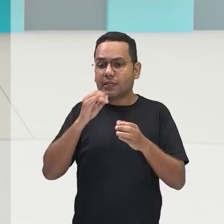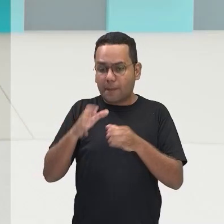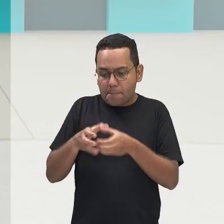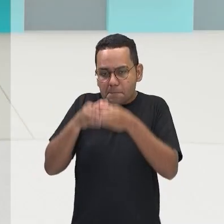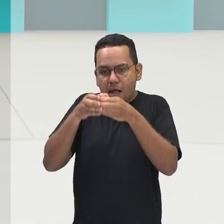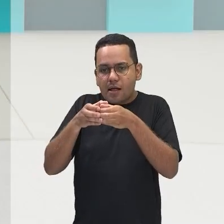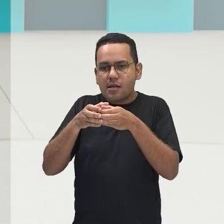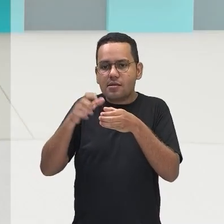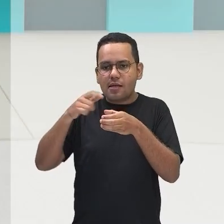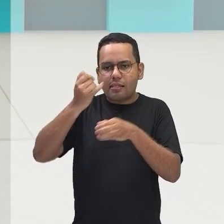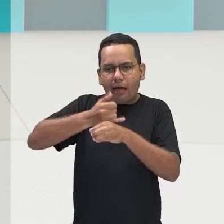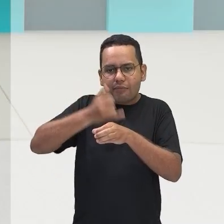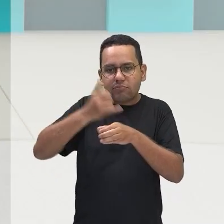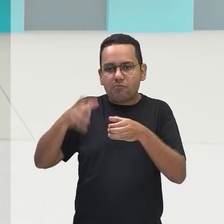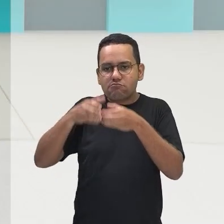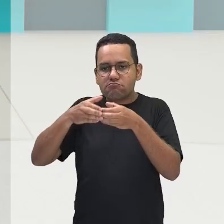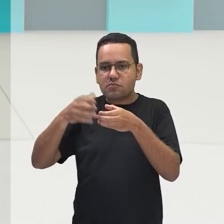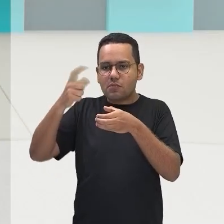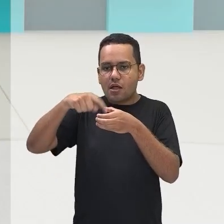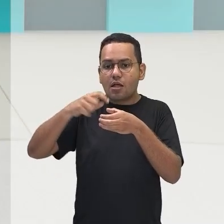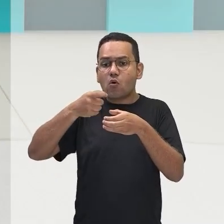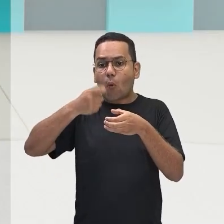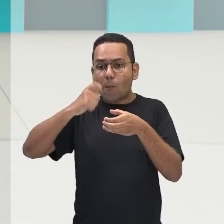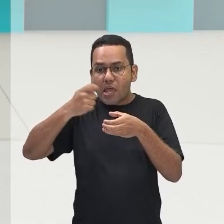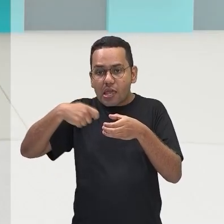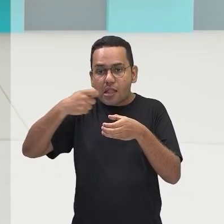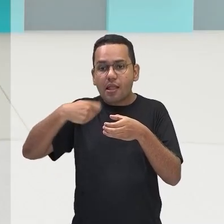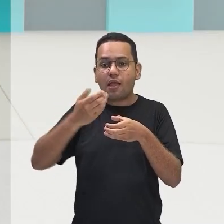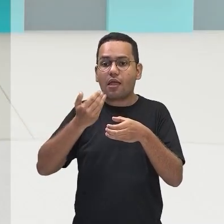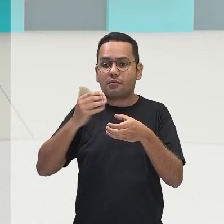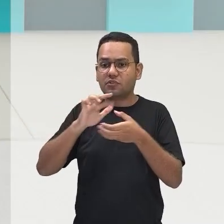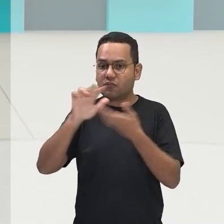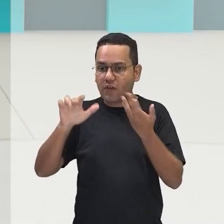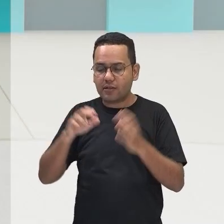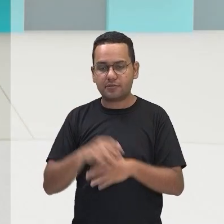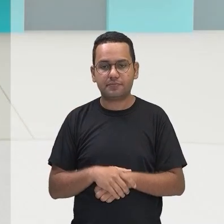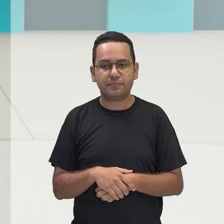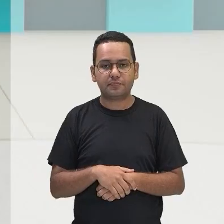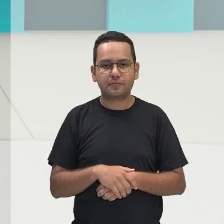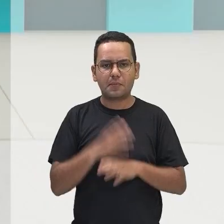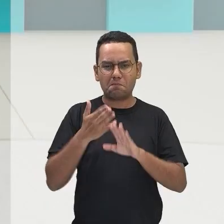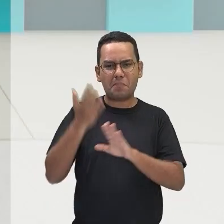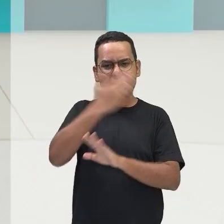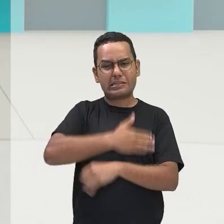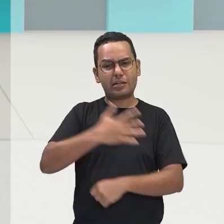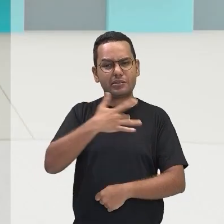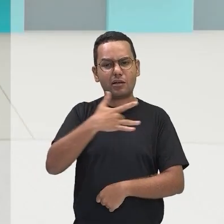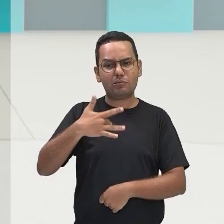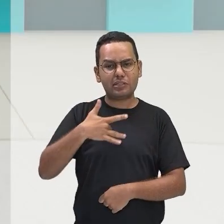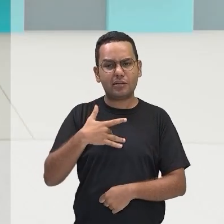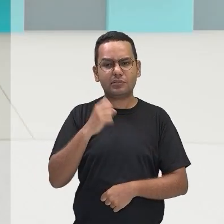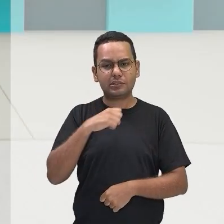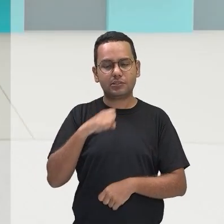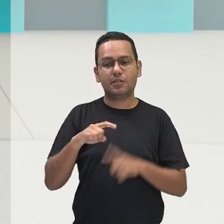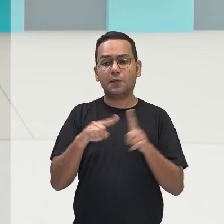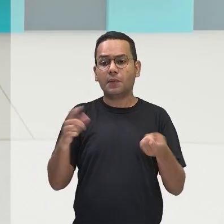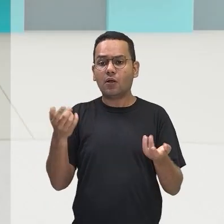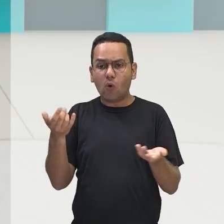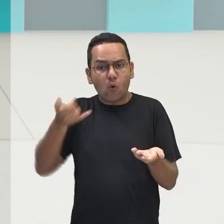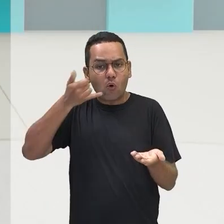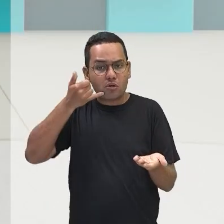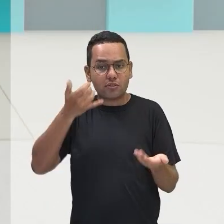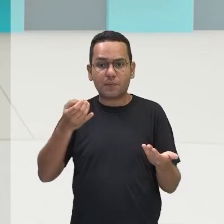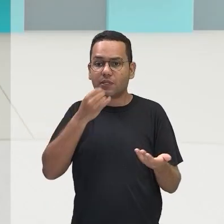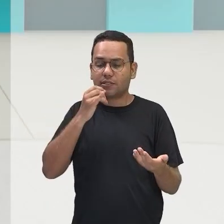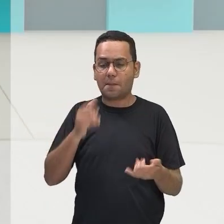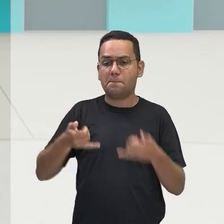saudável. Hoje em dia, já é o contrário, né? Tudo é mais fácil, né? Pegou o telefone, entrega um x-salada,